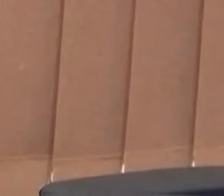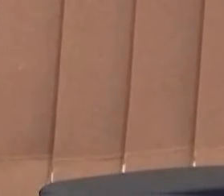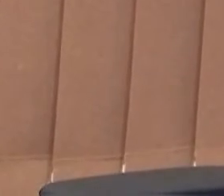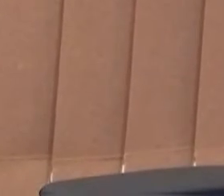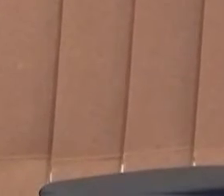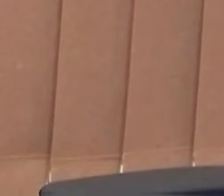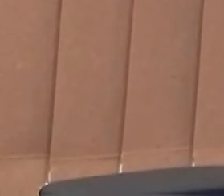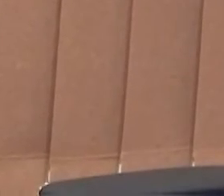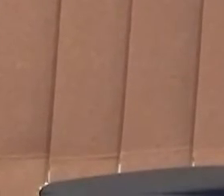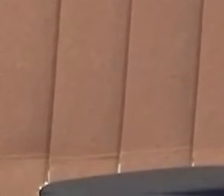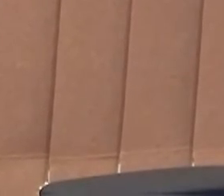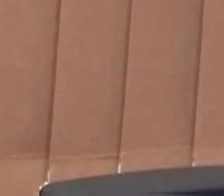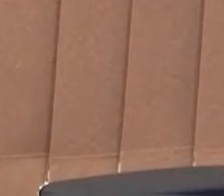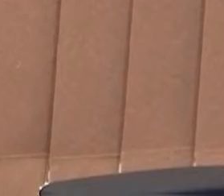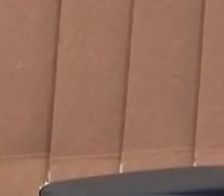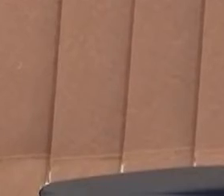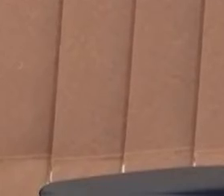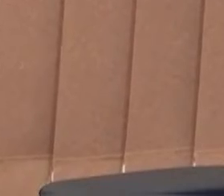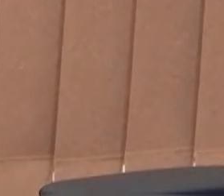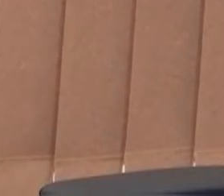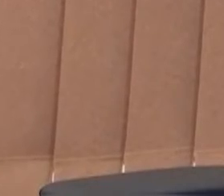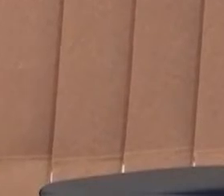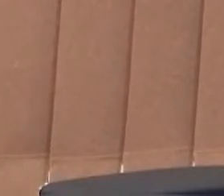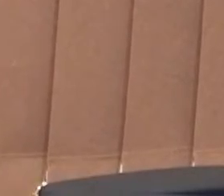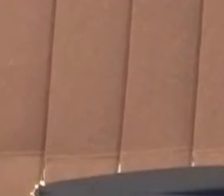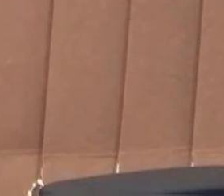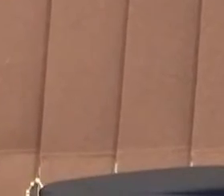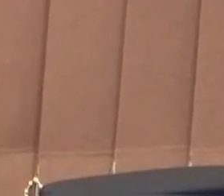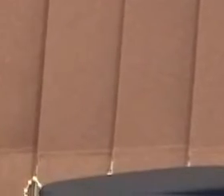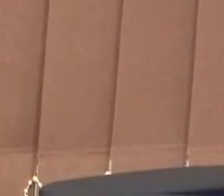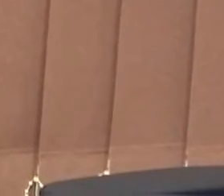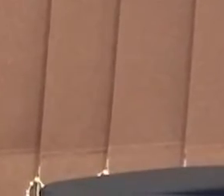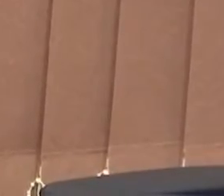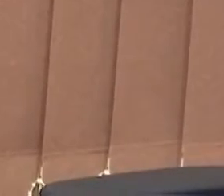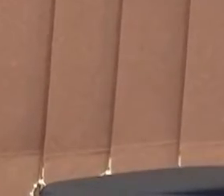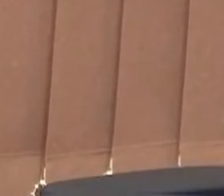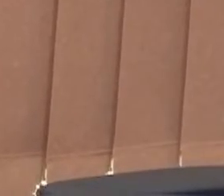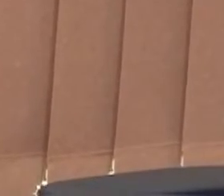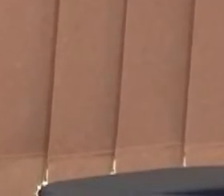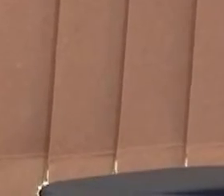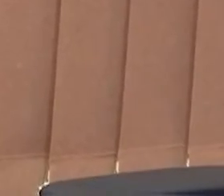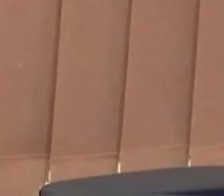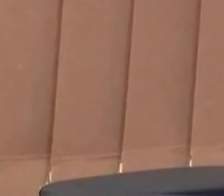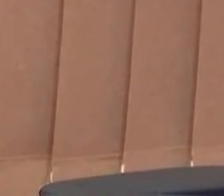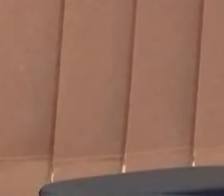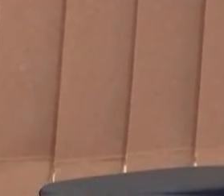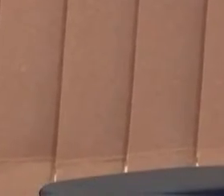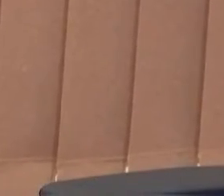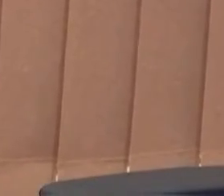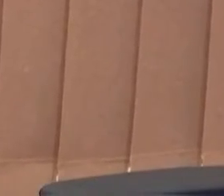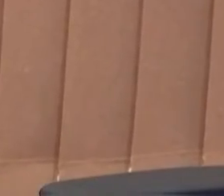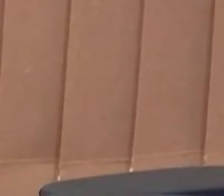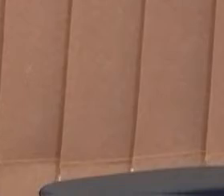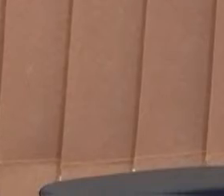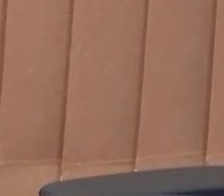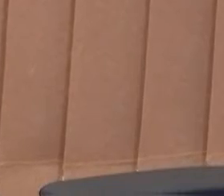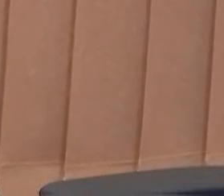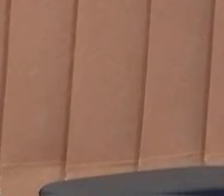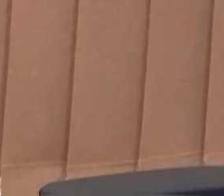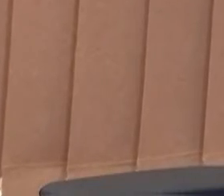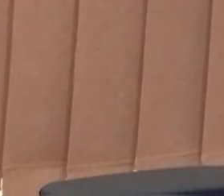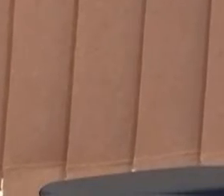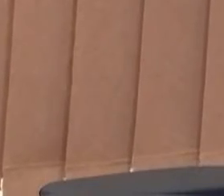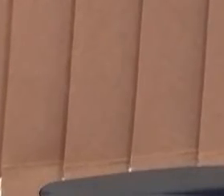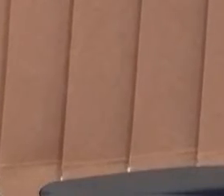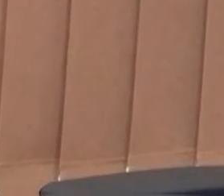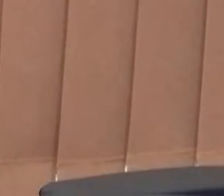Guida Calisto, favorável ao PLO 99 de 21, de autoria do senhor Carmo Luiz, que instituiu no âmbito do município de Campinas